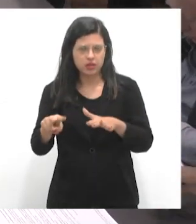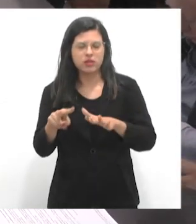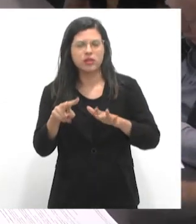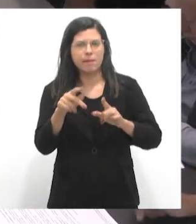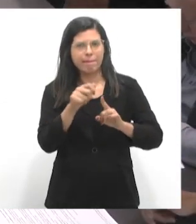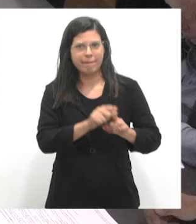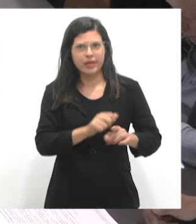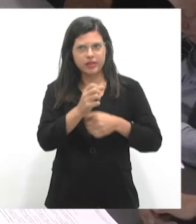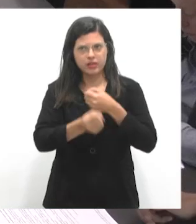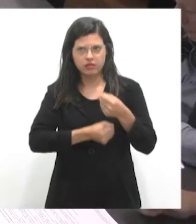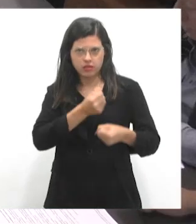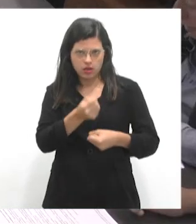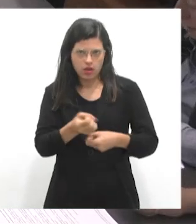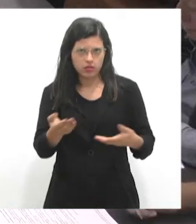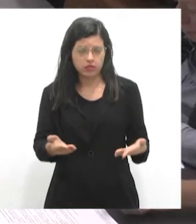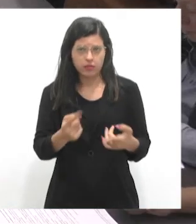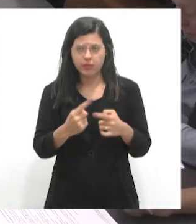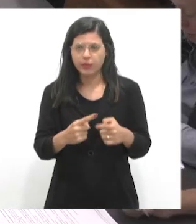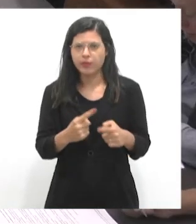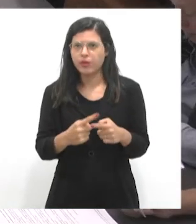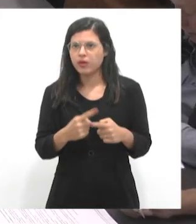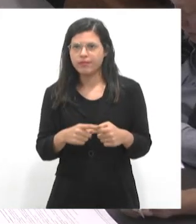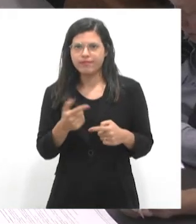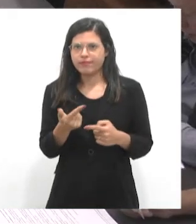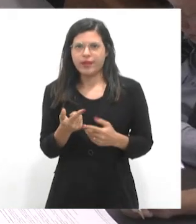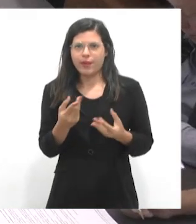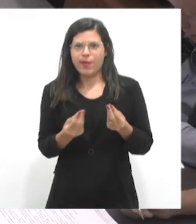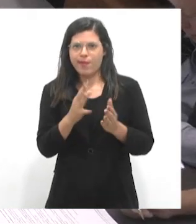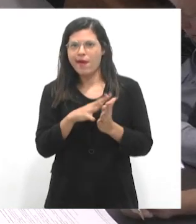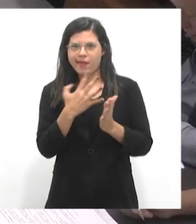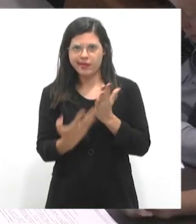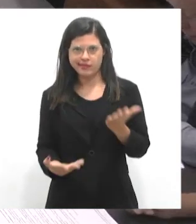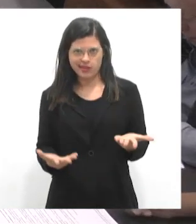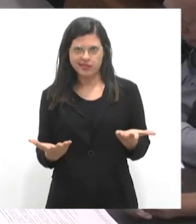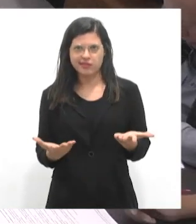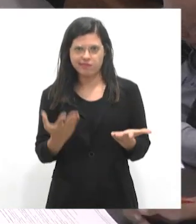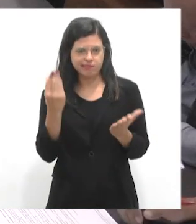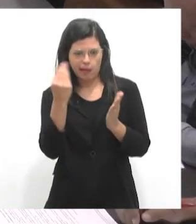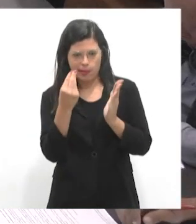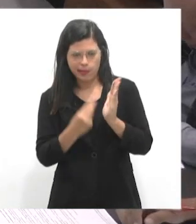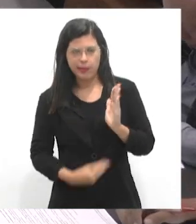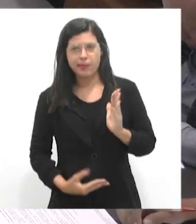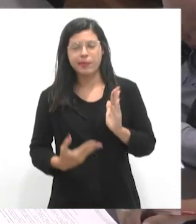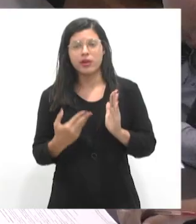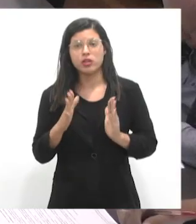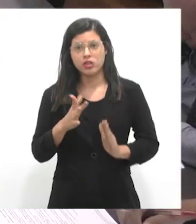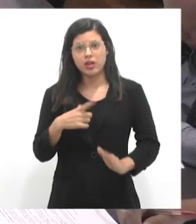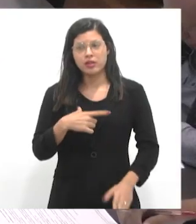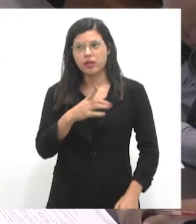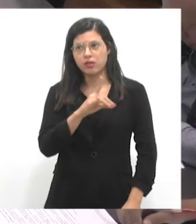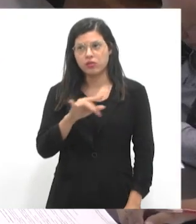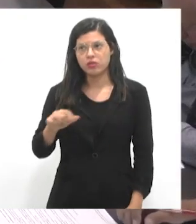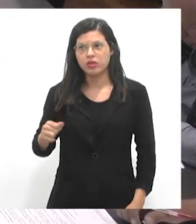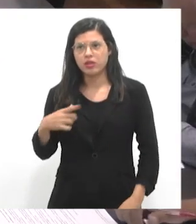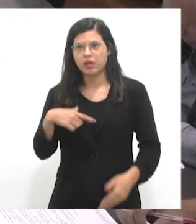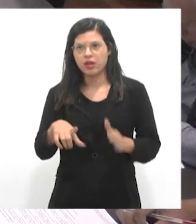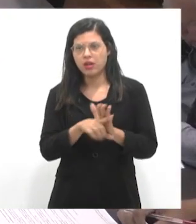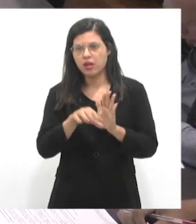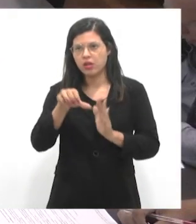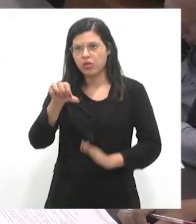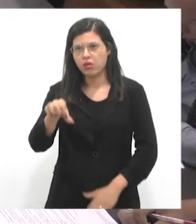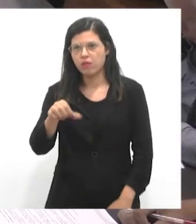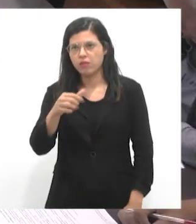há calendário que resista. Sim. Então tem o dia. E já existe a Lei